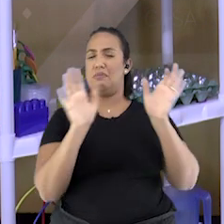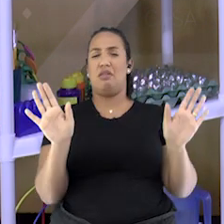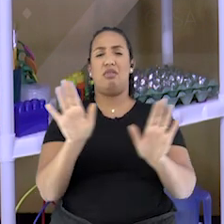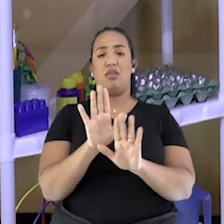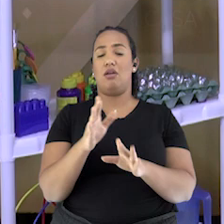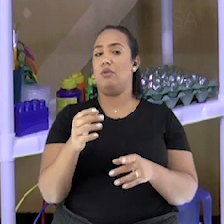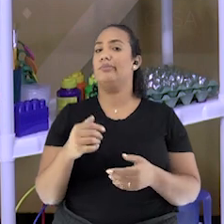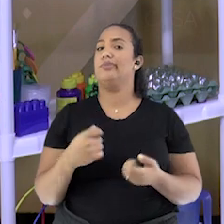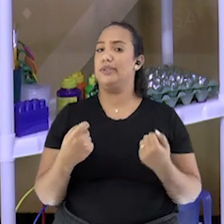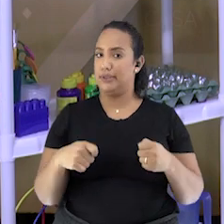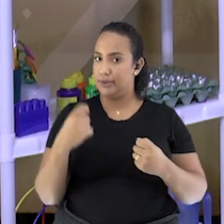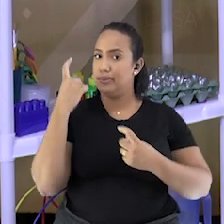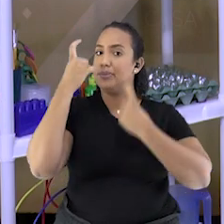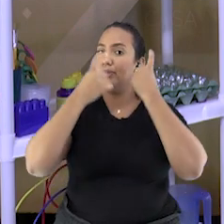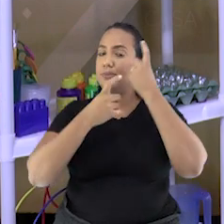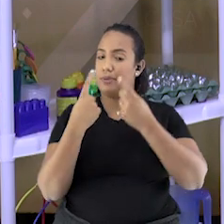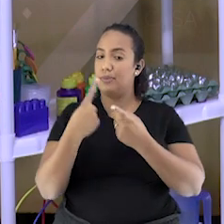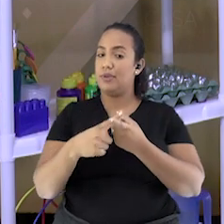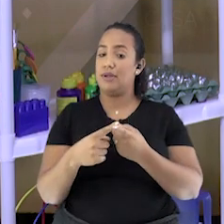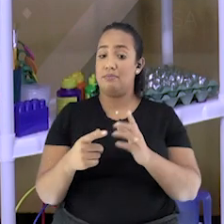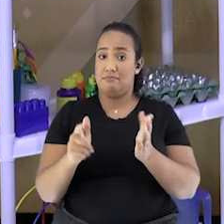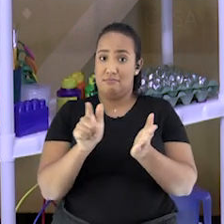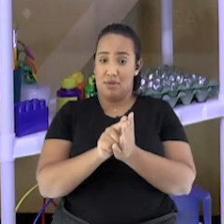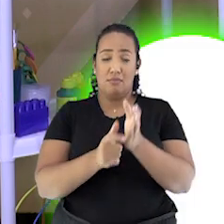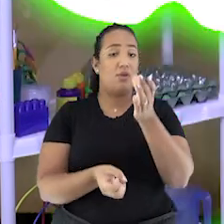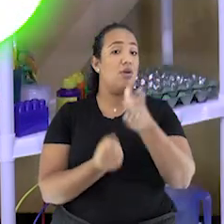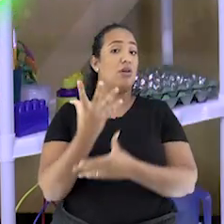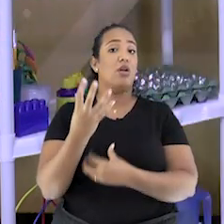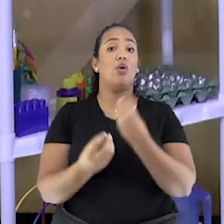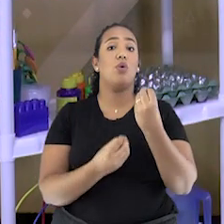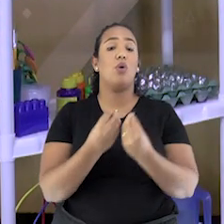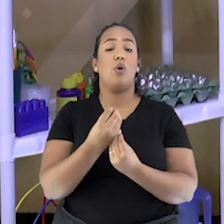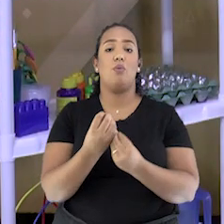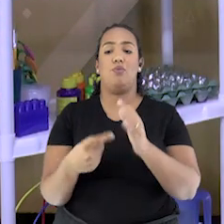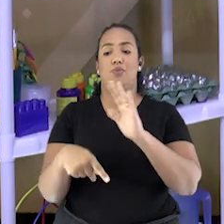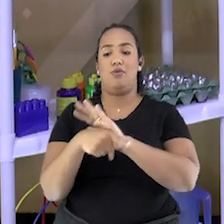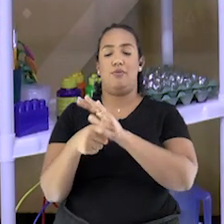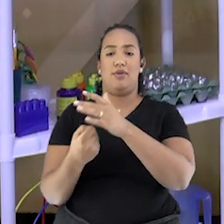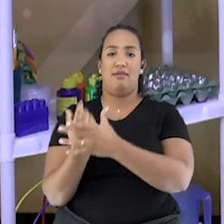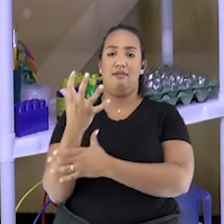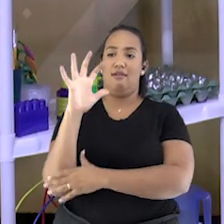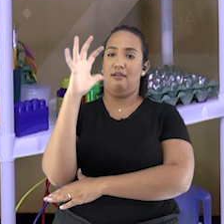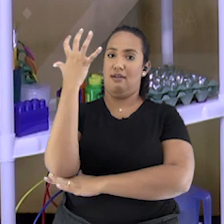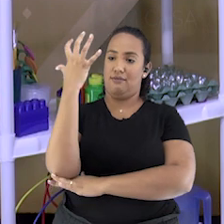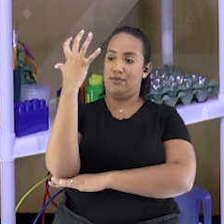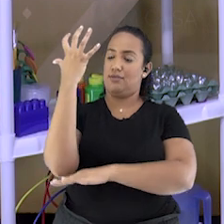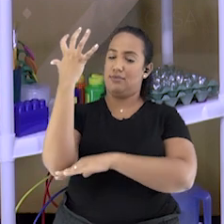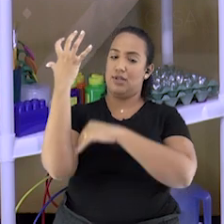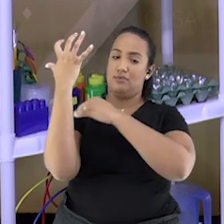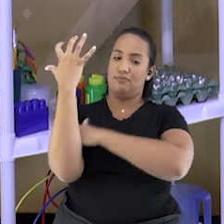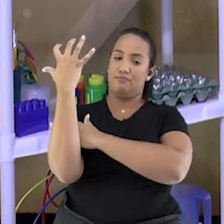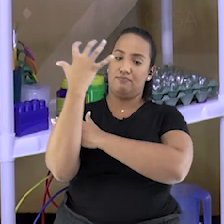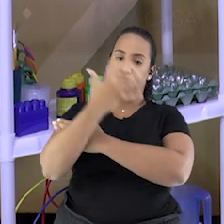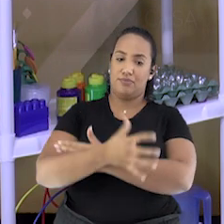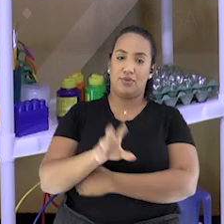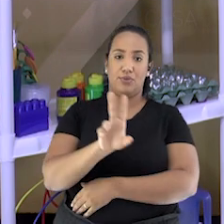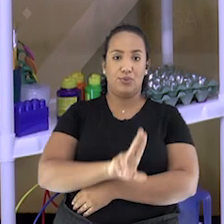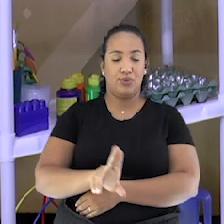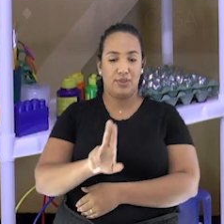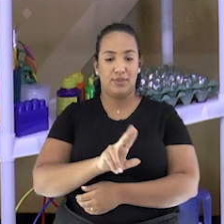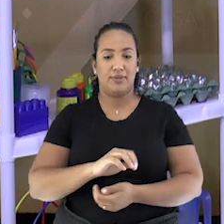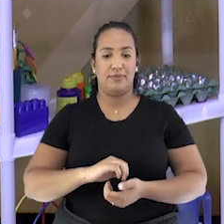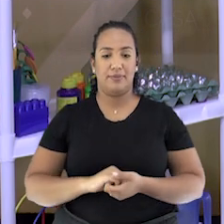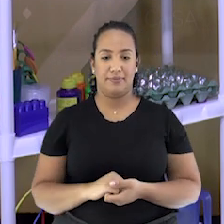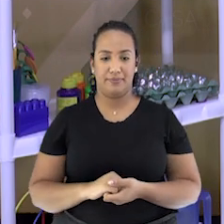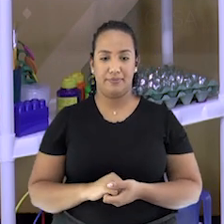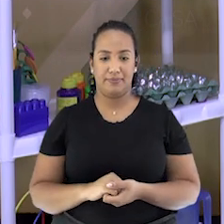sem se preocupar. Porque o papel vem de uma árvore chamada eucalipto. Para fazer o papel, eles derrubam a árvore e a utilizam.